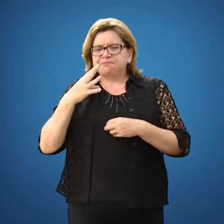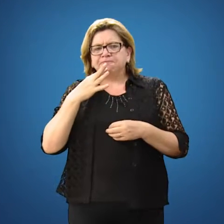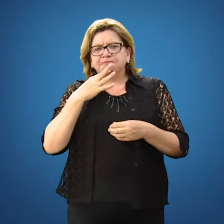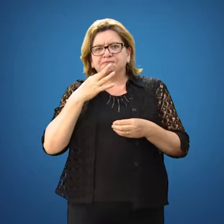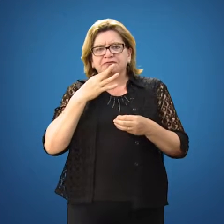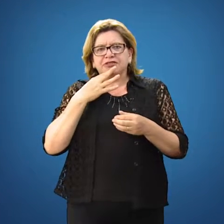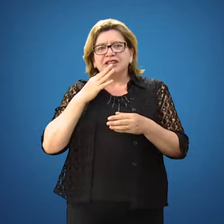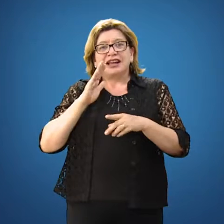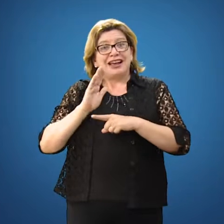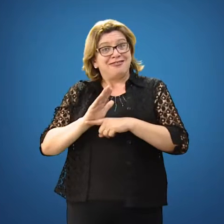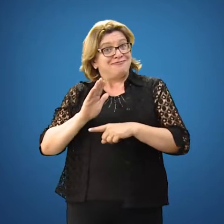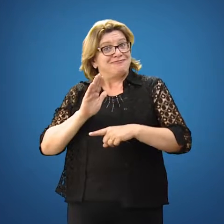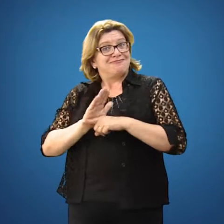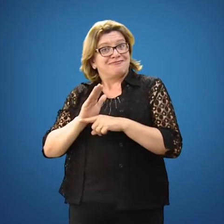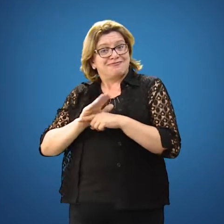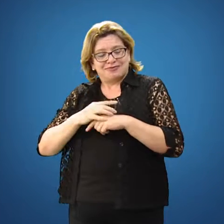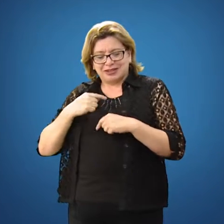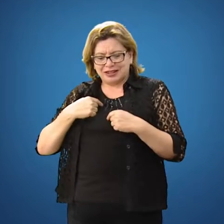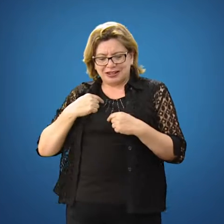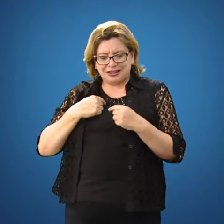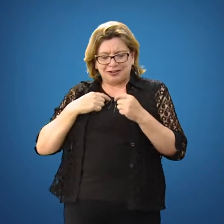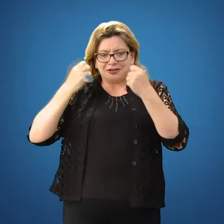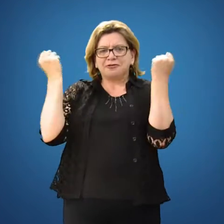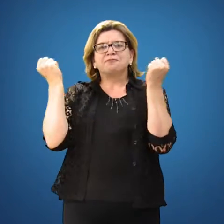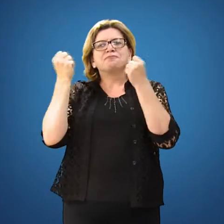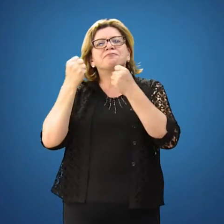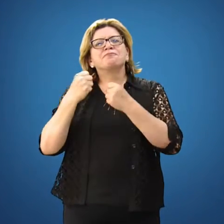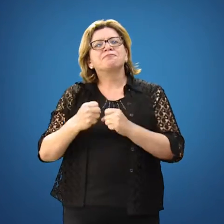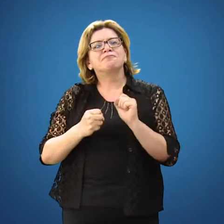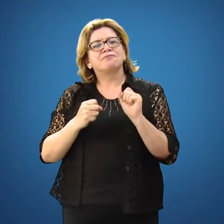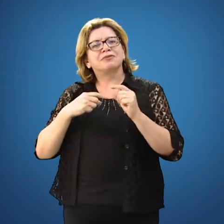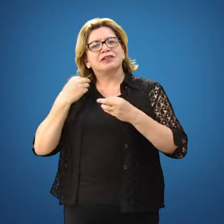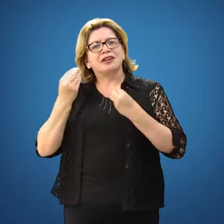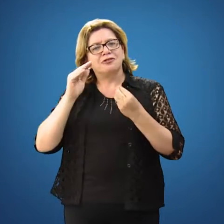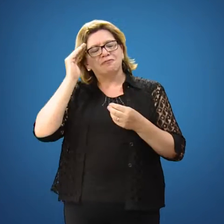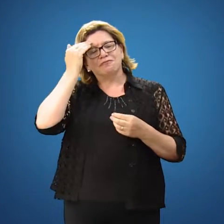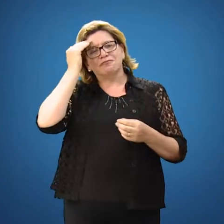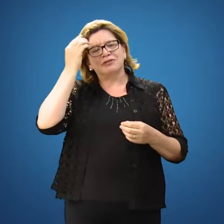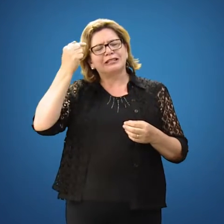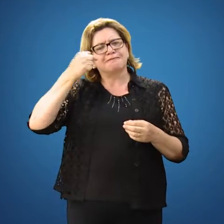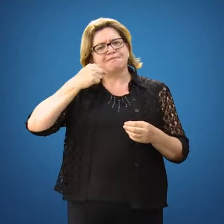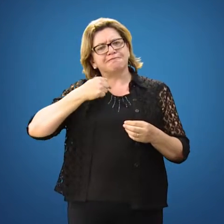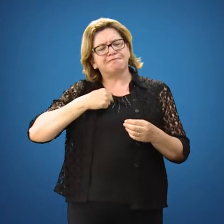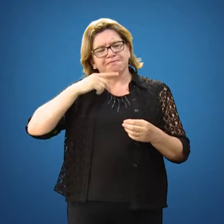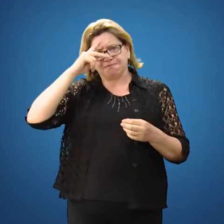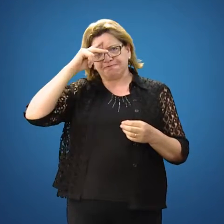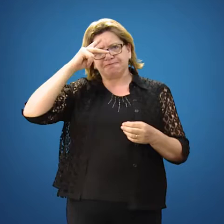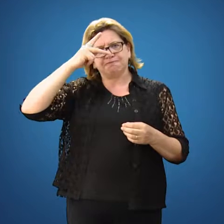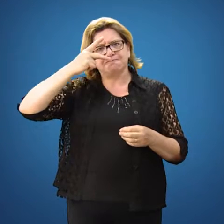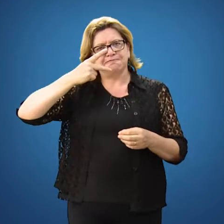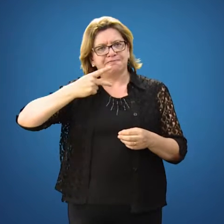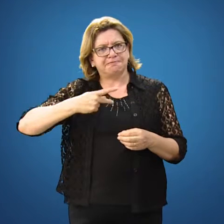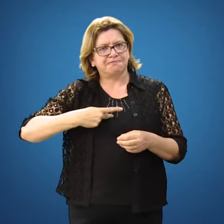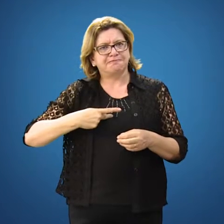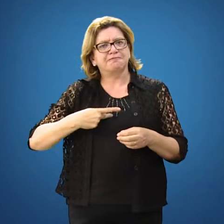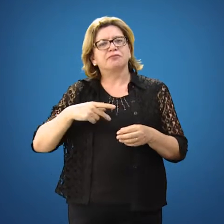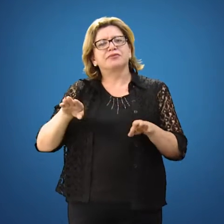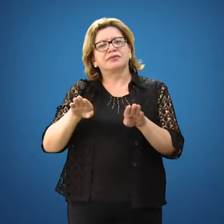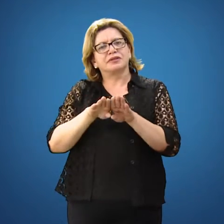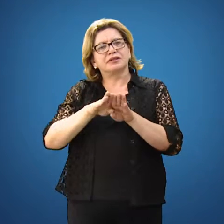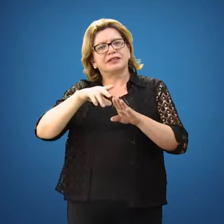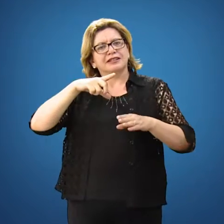nos auxiliar para que a gente realmente possa ter essa compreensão do eu individual e ter